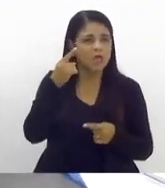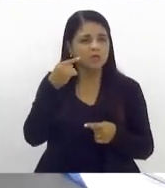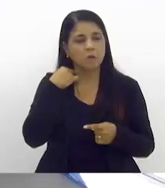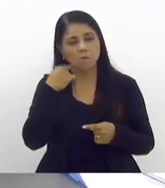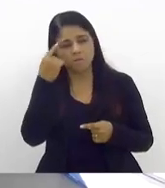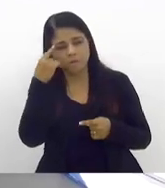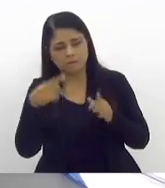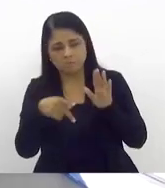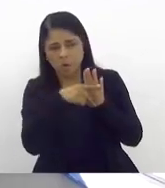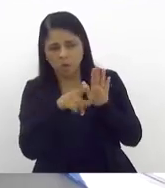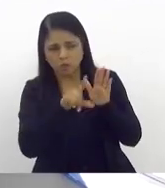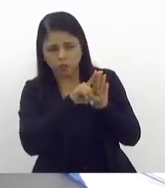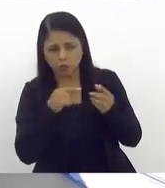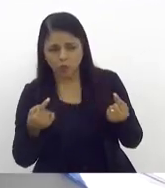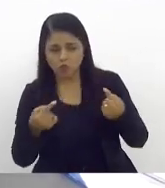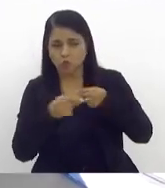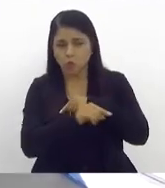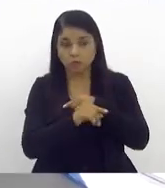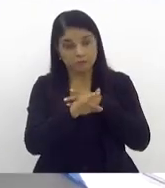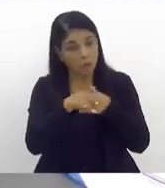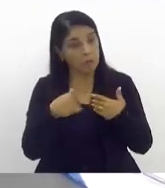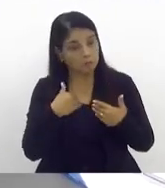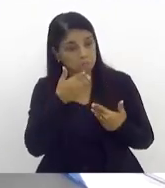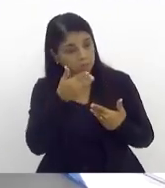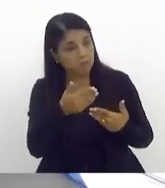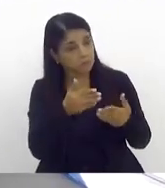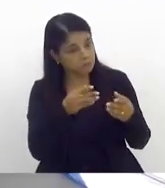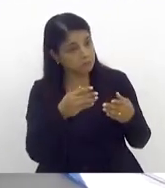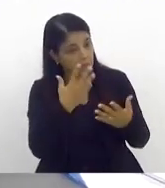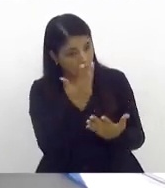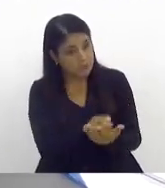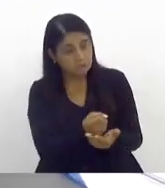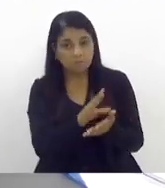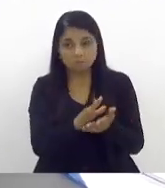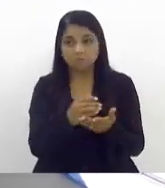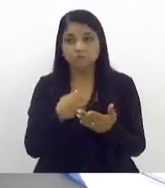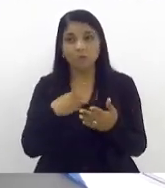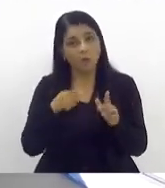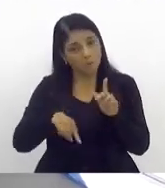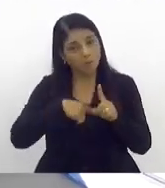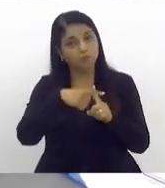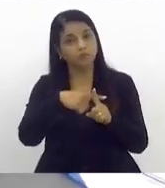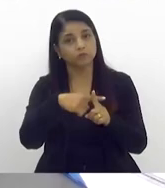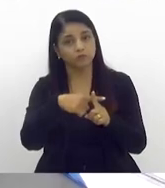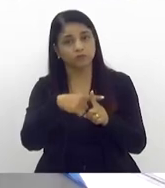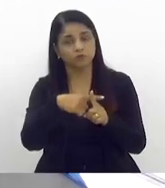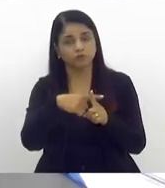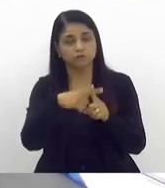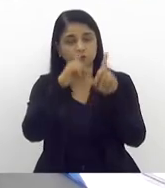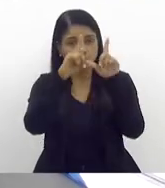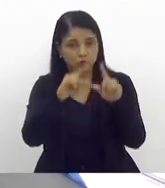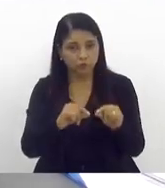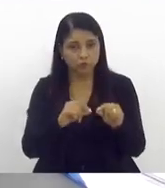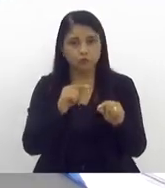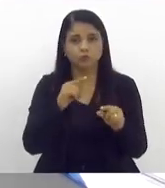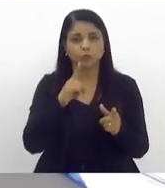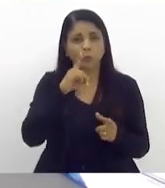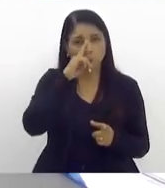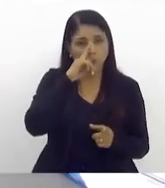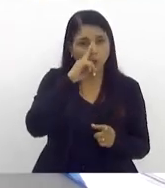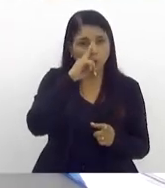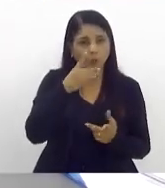esse projeto. Mas eles são favoráveis, porque eles acham que isso é positivo, inclusive reduz o risco de